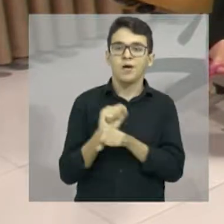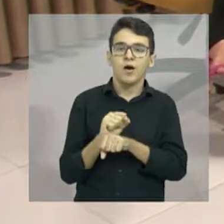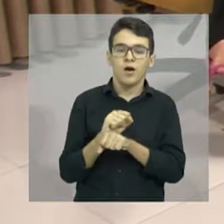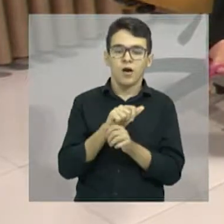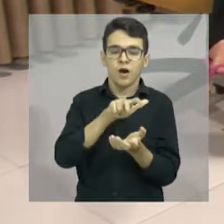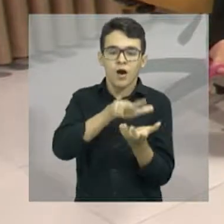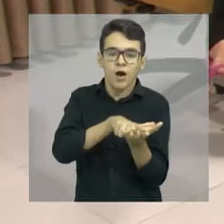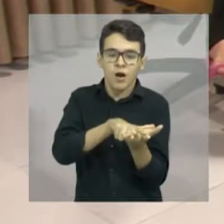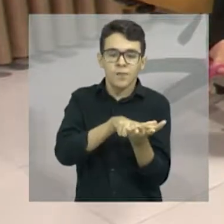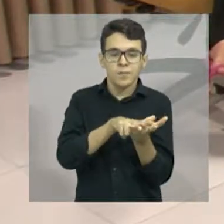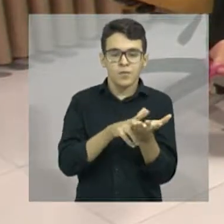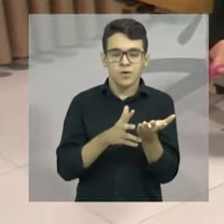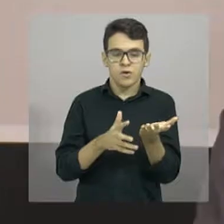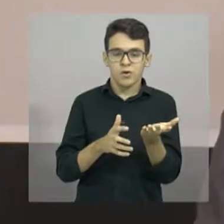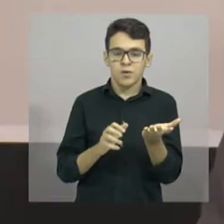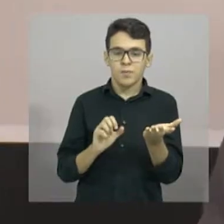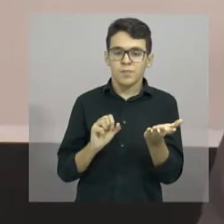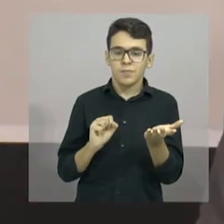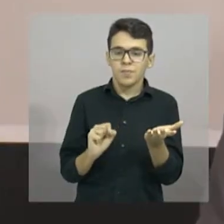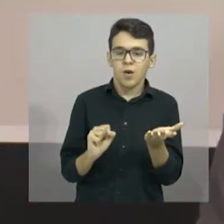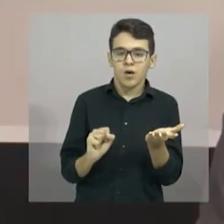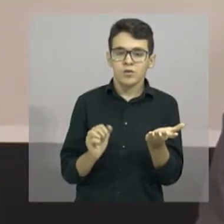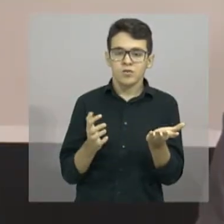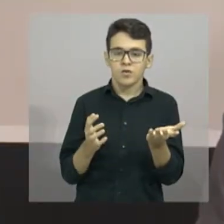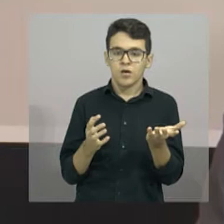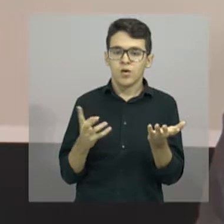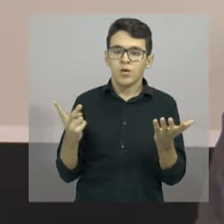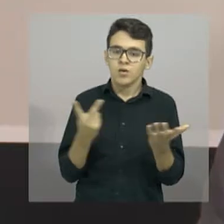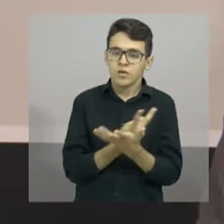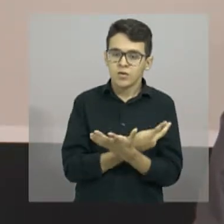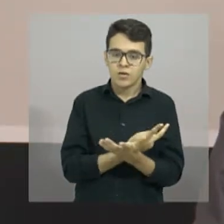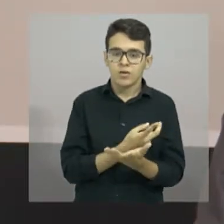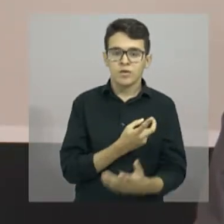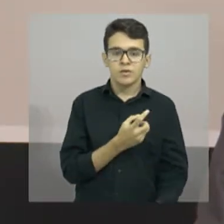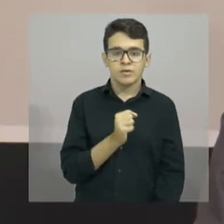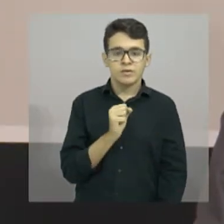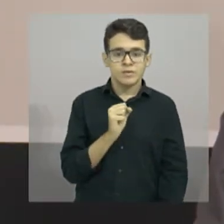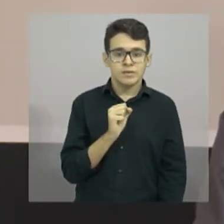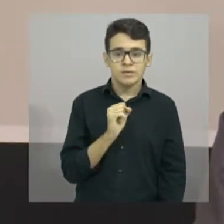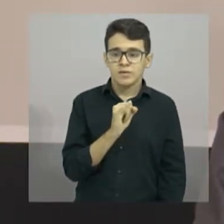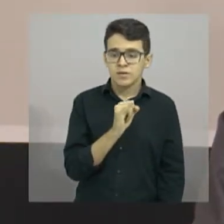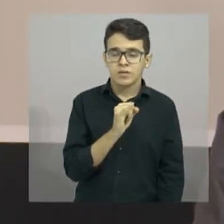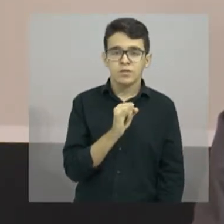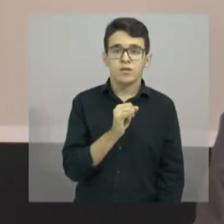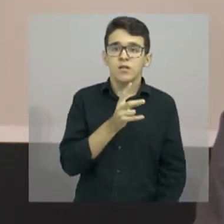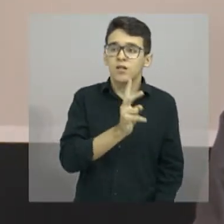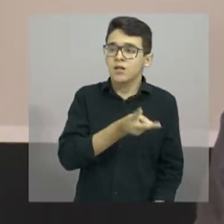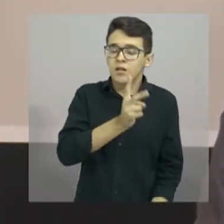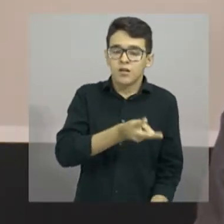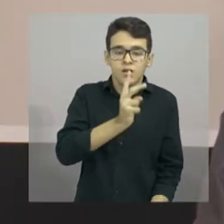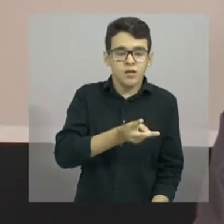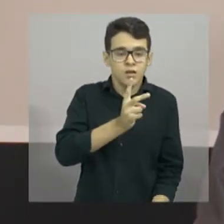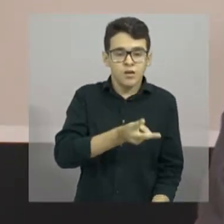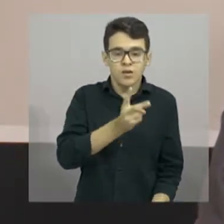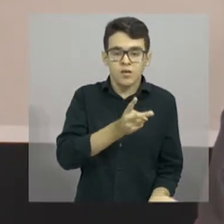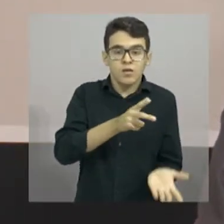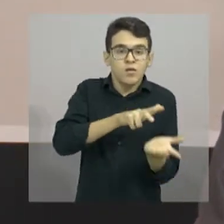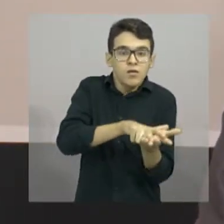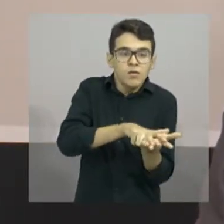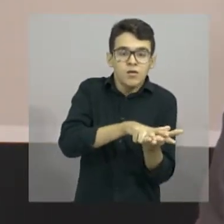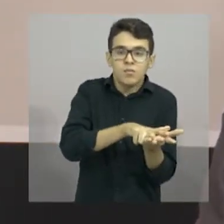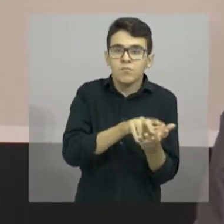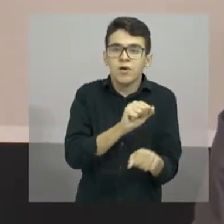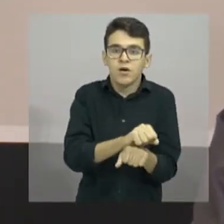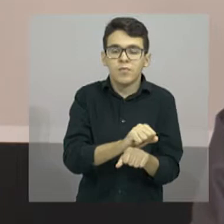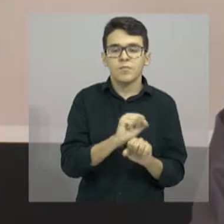encontra muito idoso na rede e na sala. Então, quanto mais tempo ele fica naquela rede, mais problemas ele vai ter.